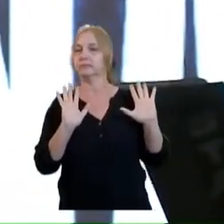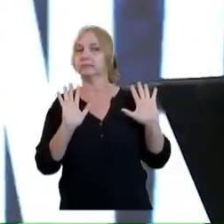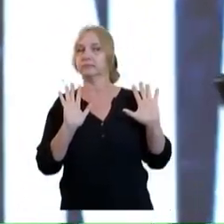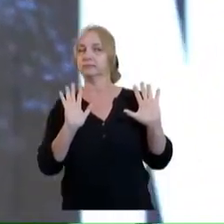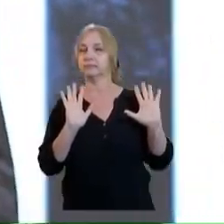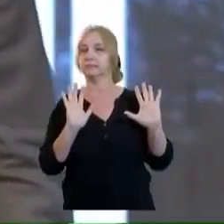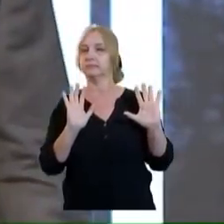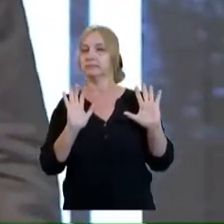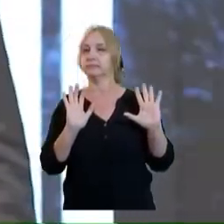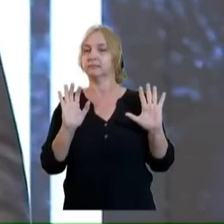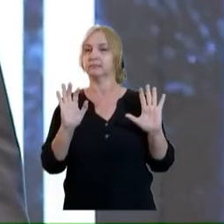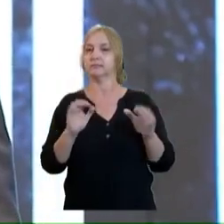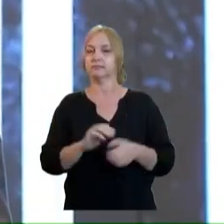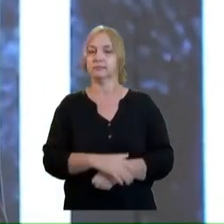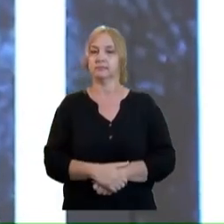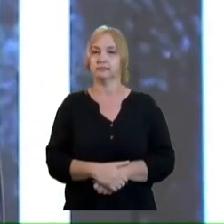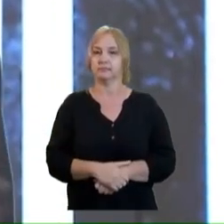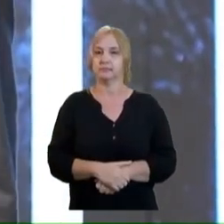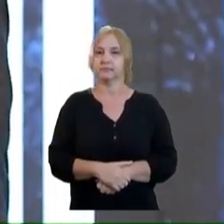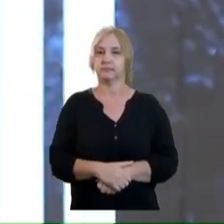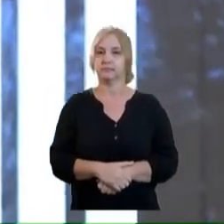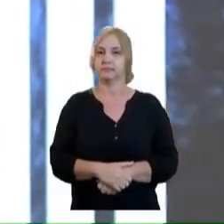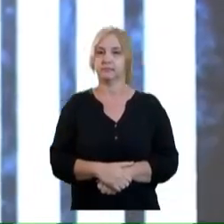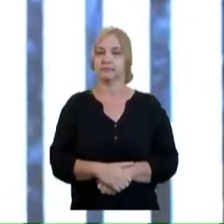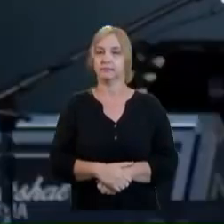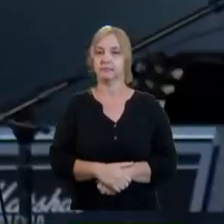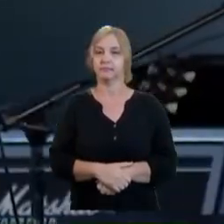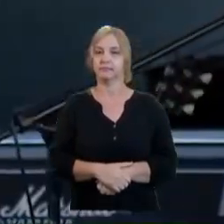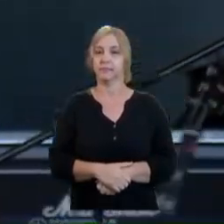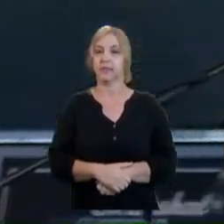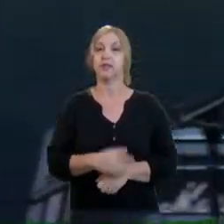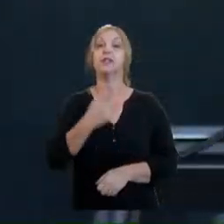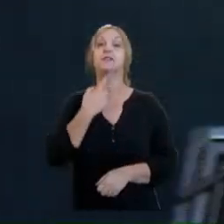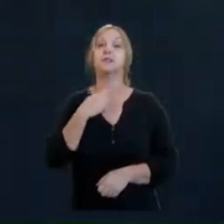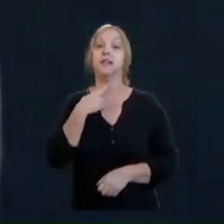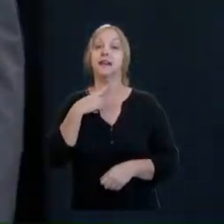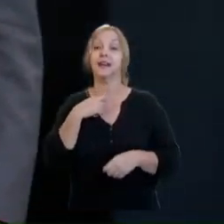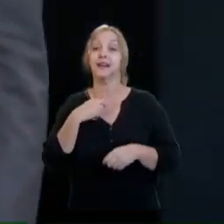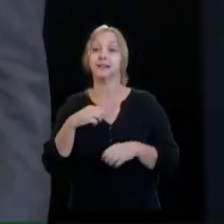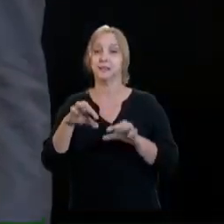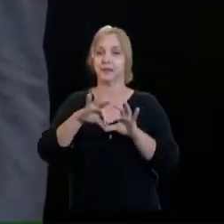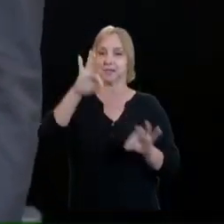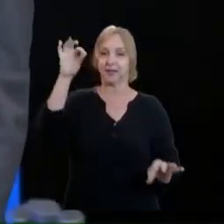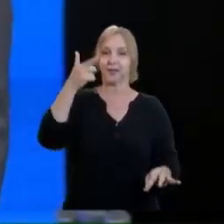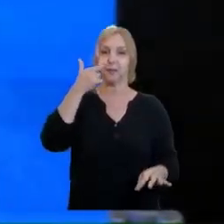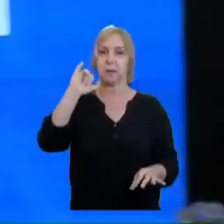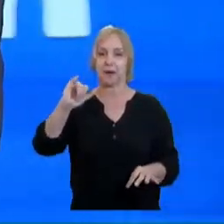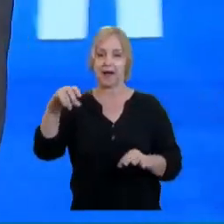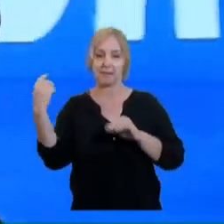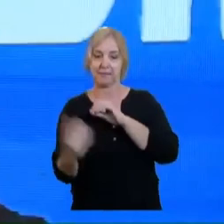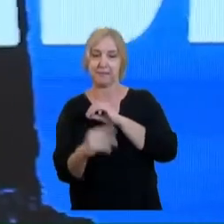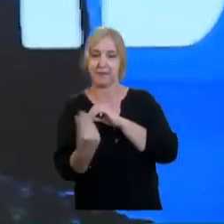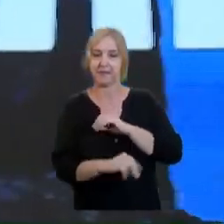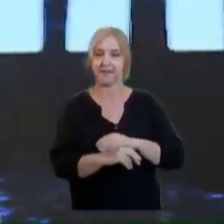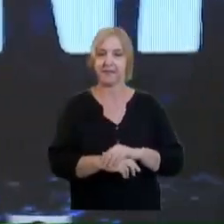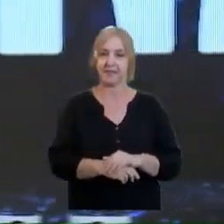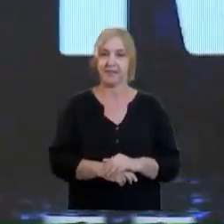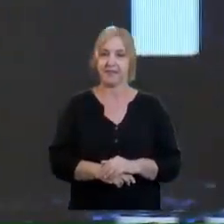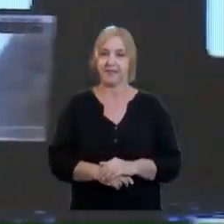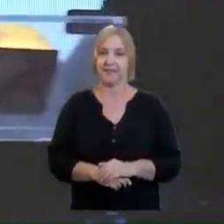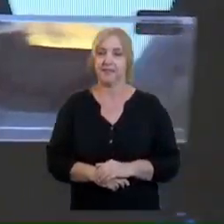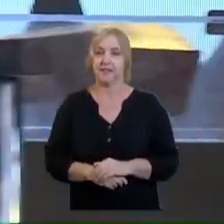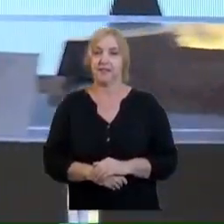Nada tem em mim. Eu tenho vontade de pegar o chicote do meu pai, algumas vezes. Meu irmão vem e diz, pastor, eu